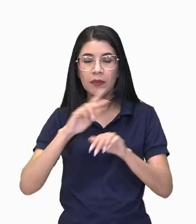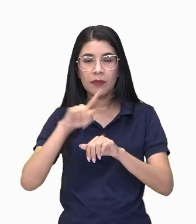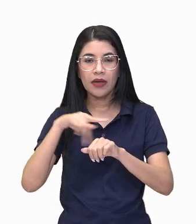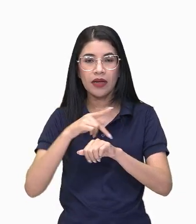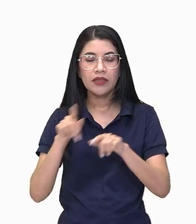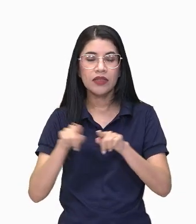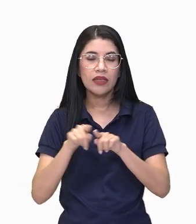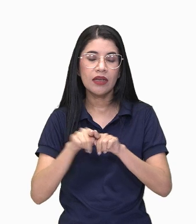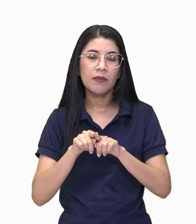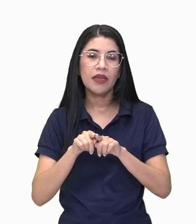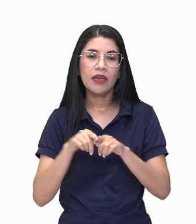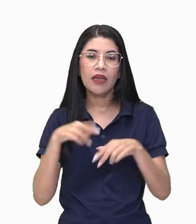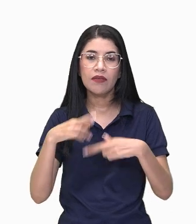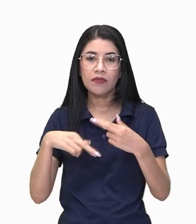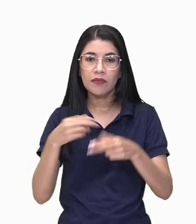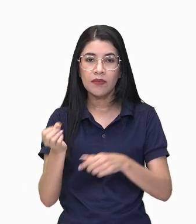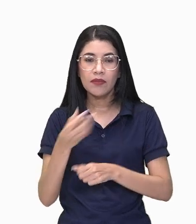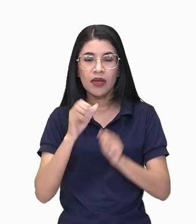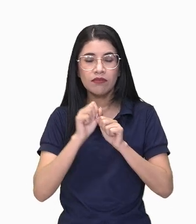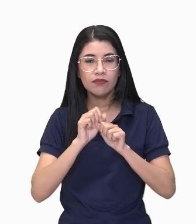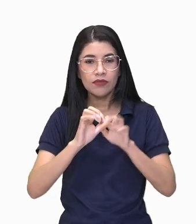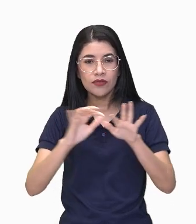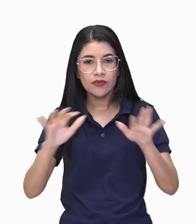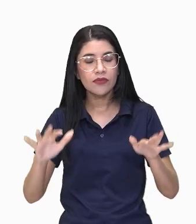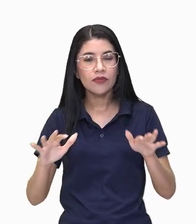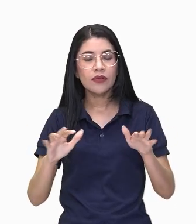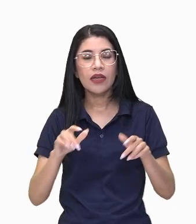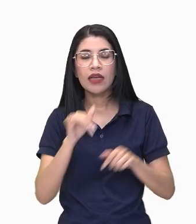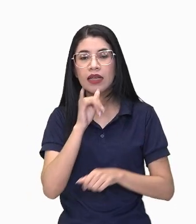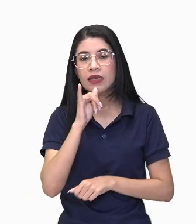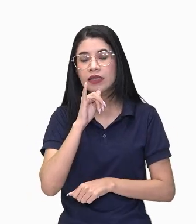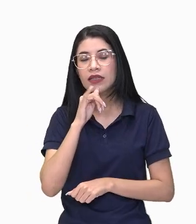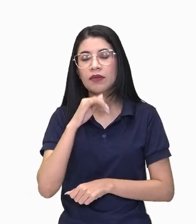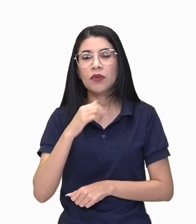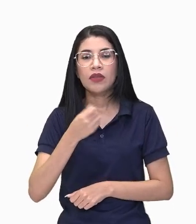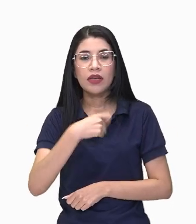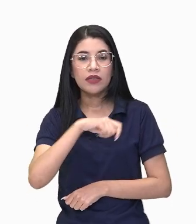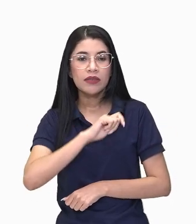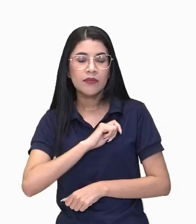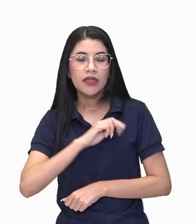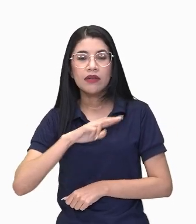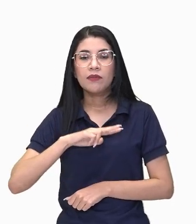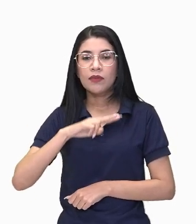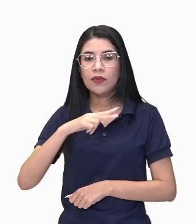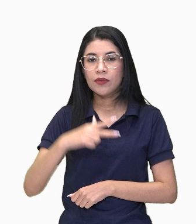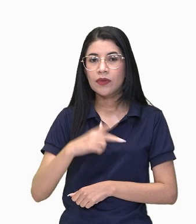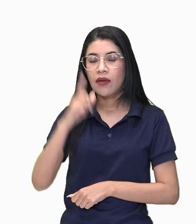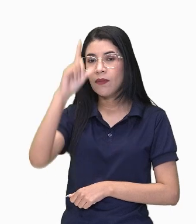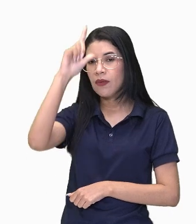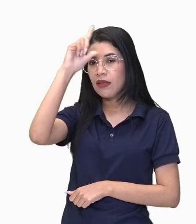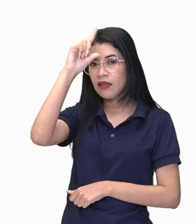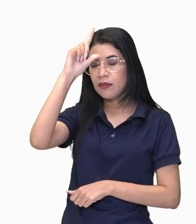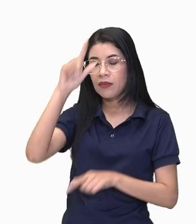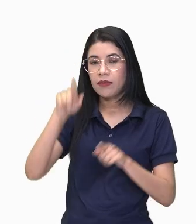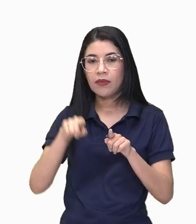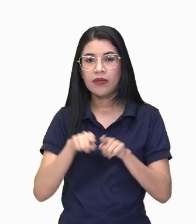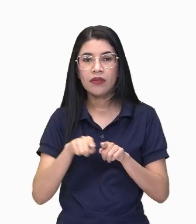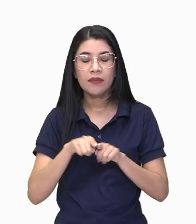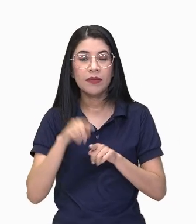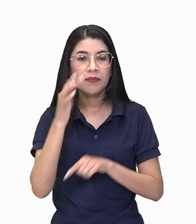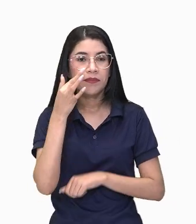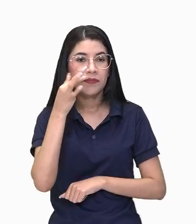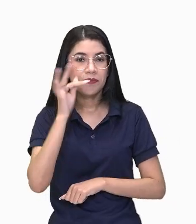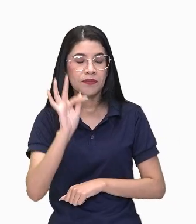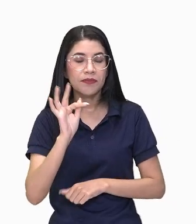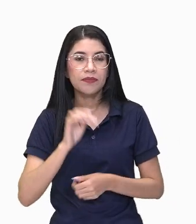também ali o Renascimento se expandindo para onde? Para a Espanha, para Portugal, Alemanha e França.